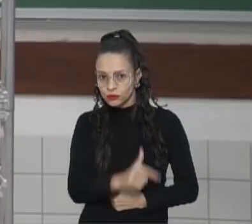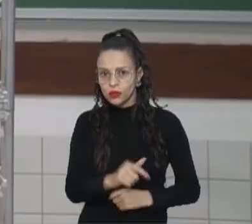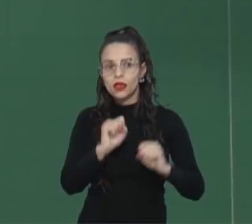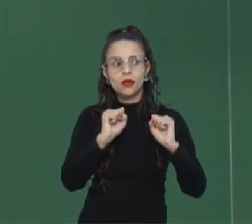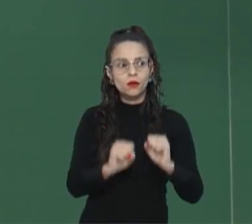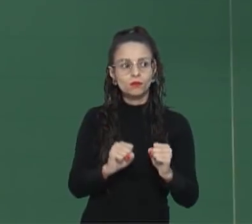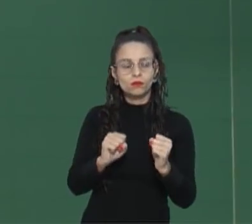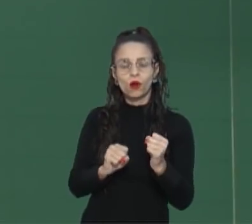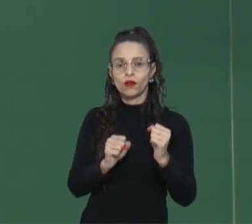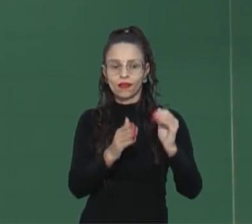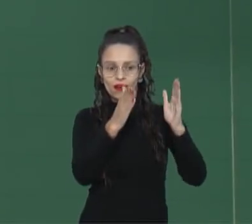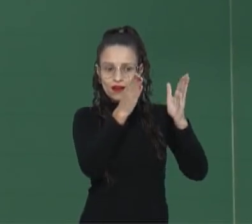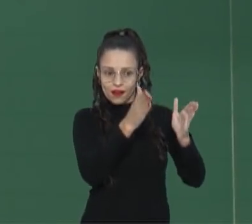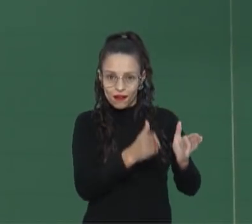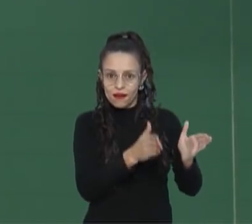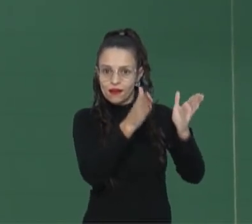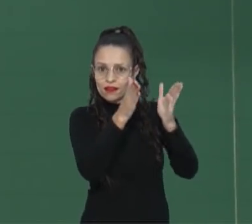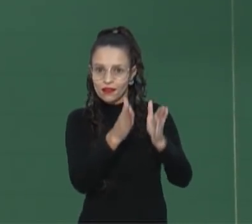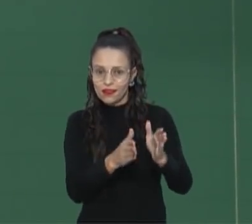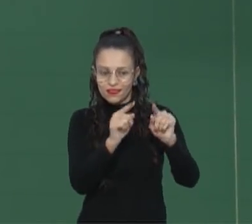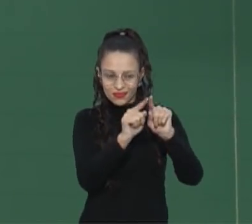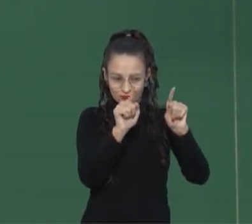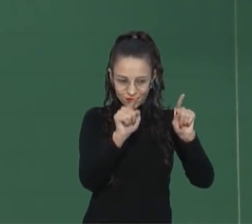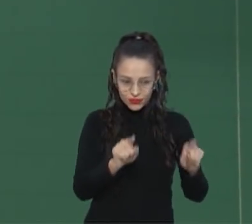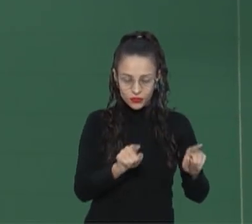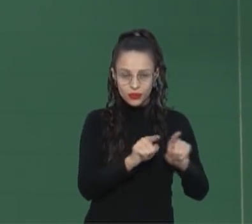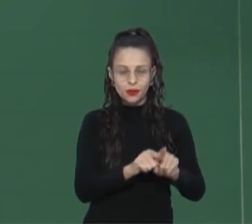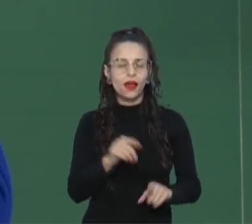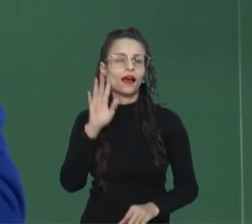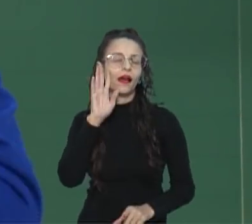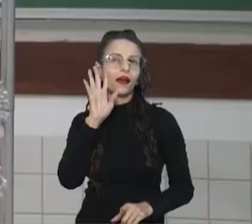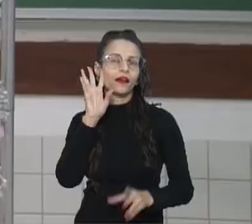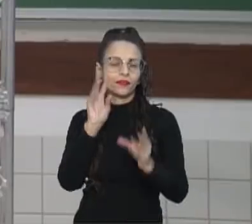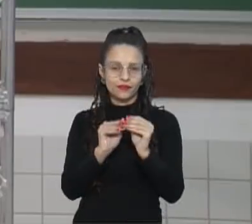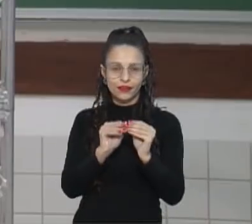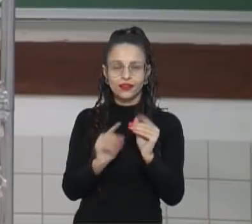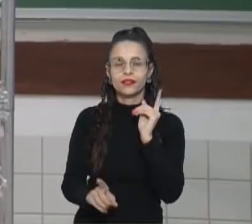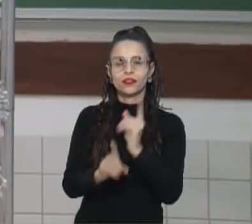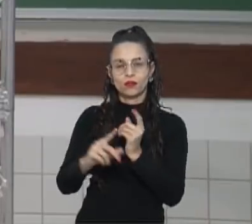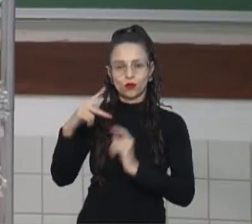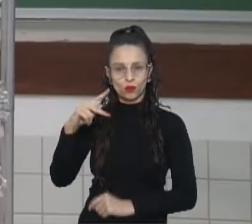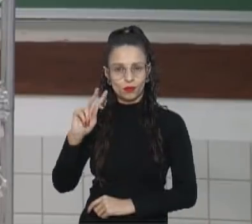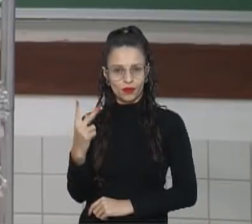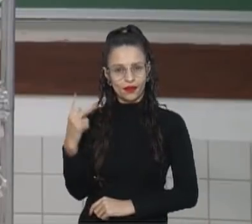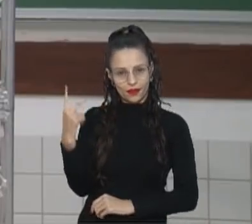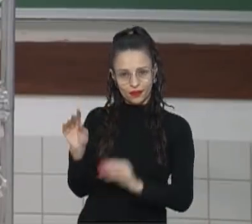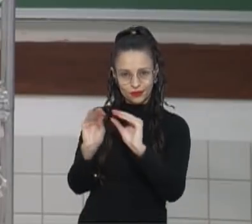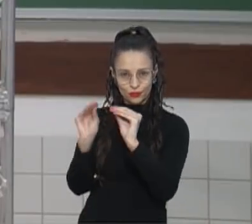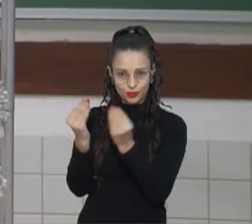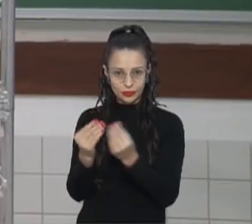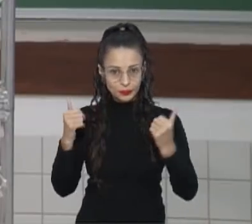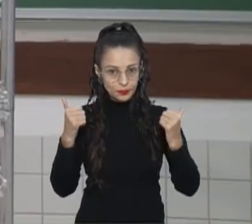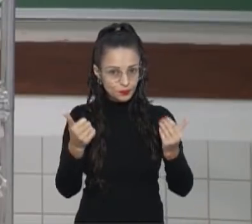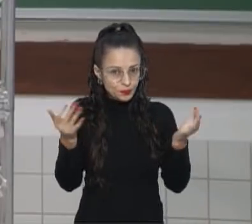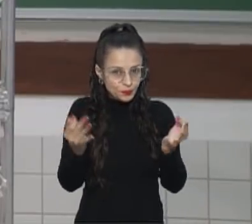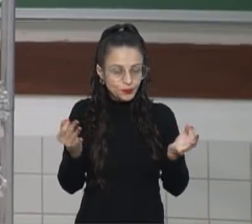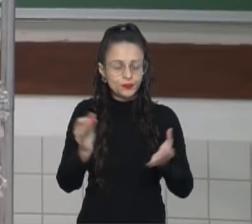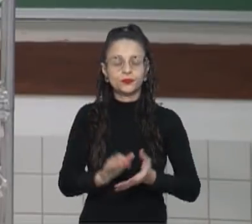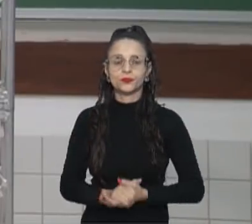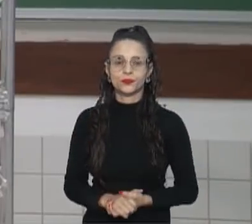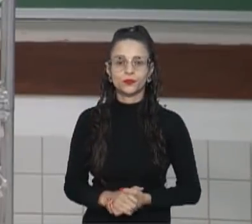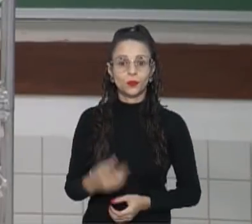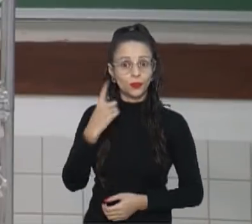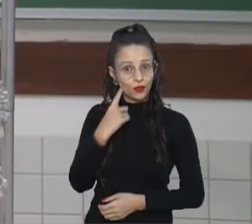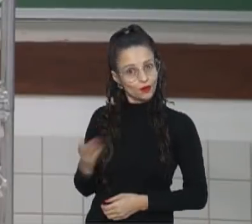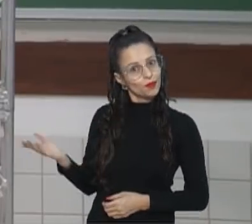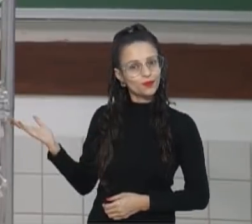estar desse lado da tabela. E aí eu vou saber o pH da substância. Perfeito? Vamos verificar aqui o nosso papel.